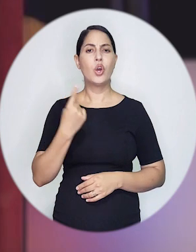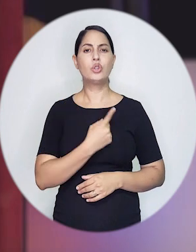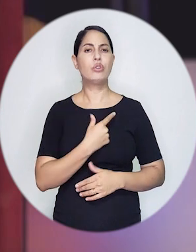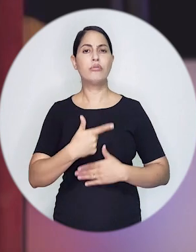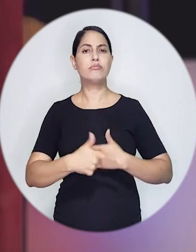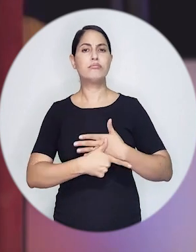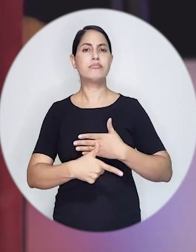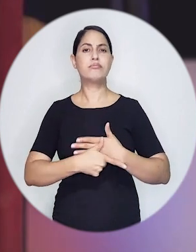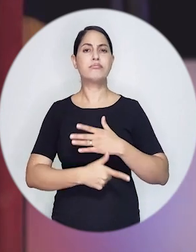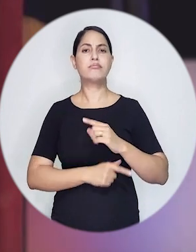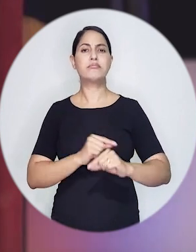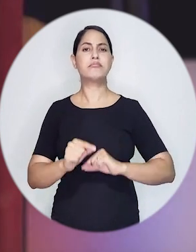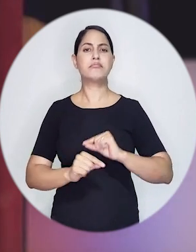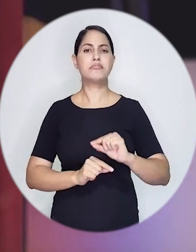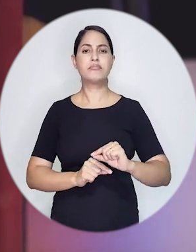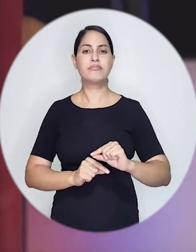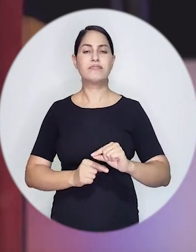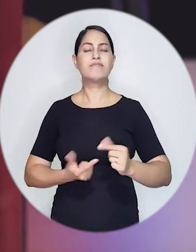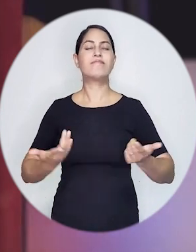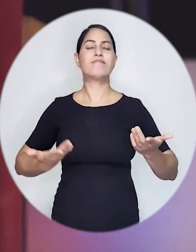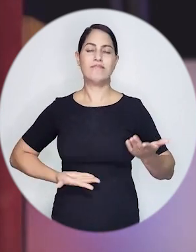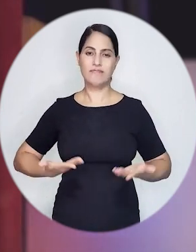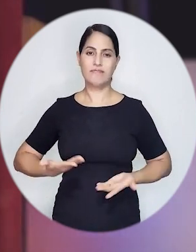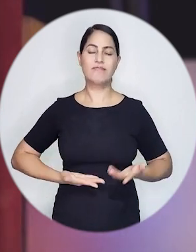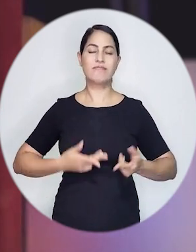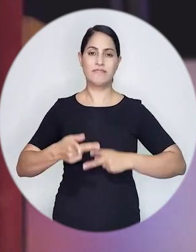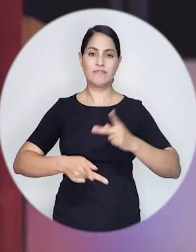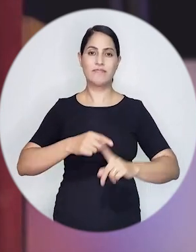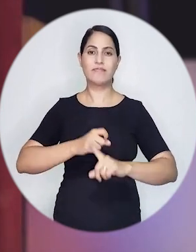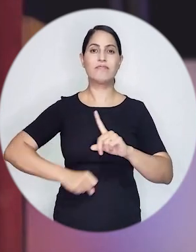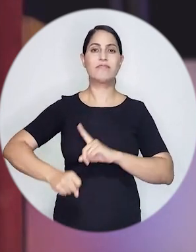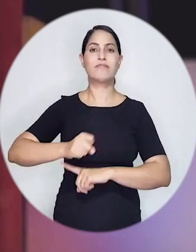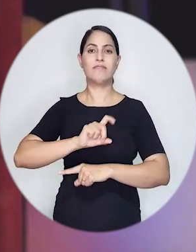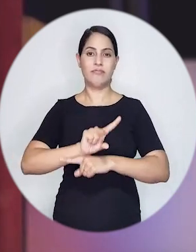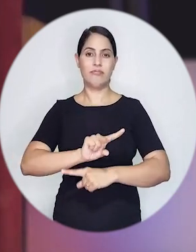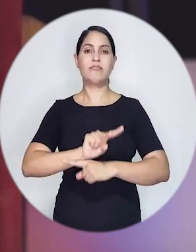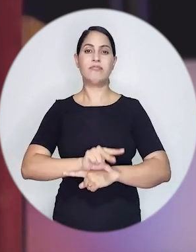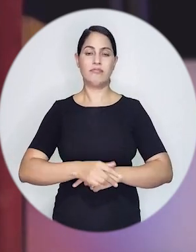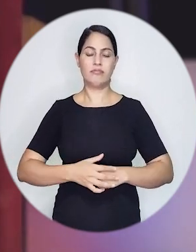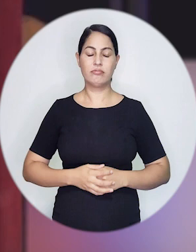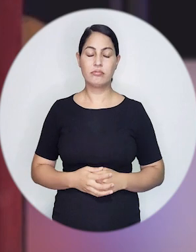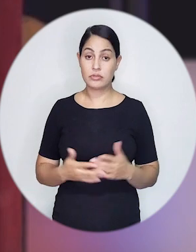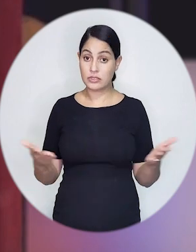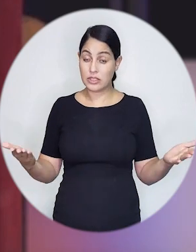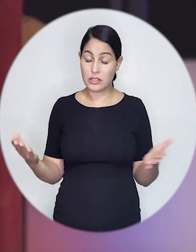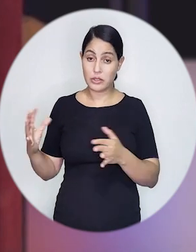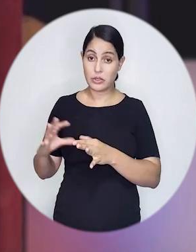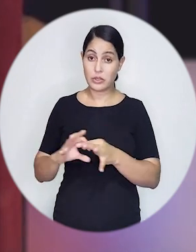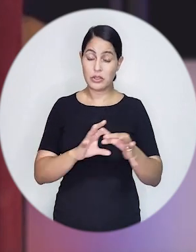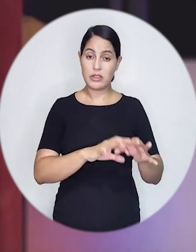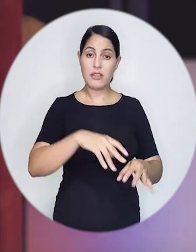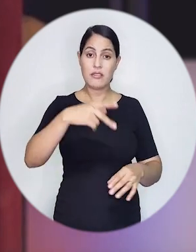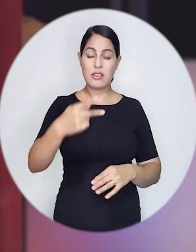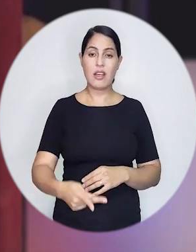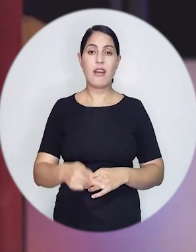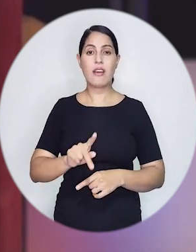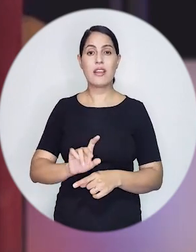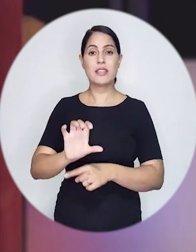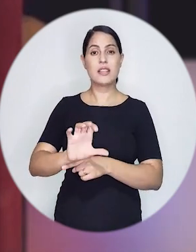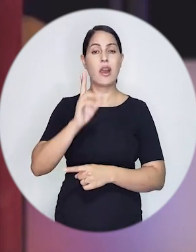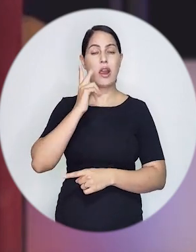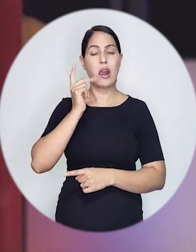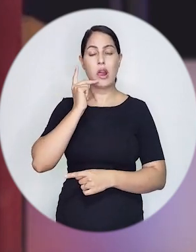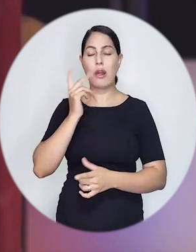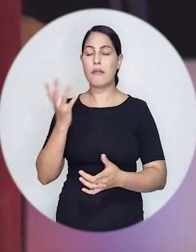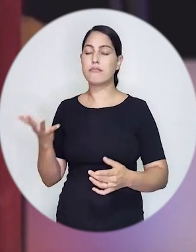direitos individuais. O papel da advocacia é exatamente este: servir a coletividade. Com o poder